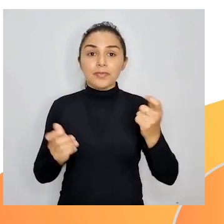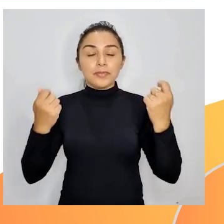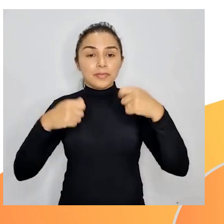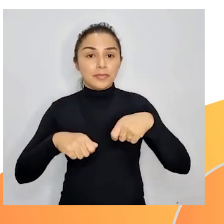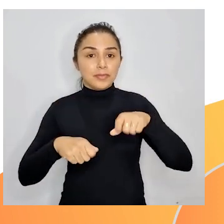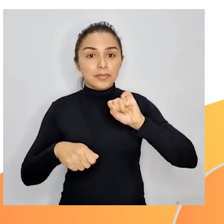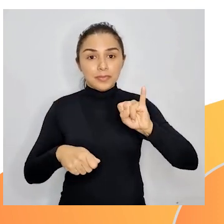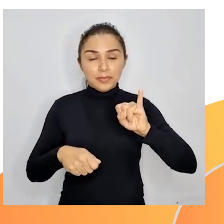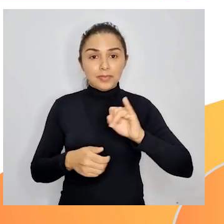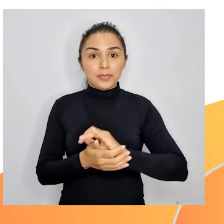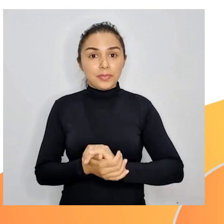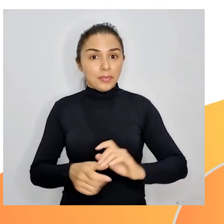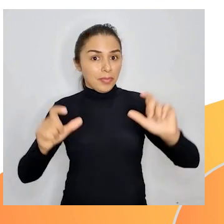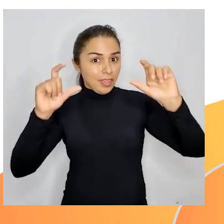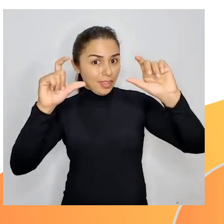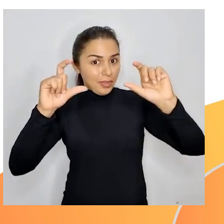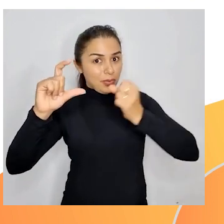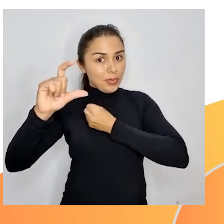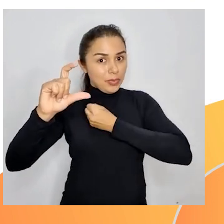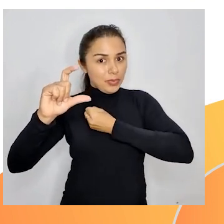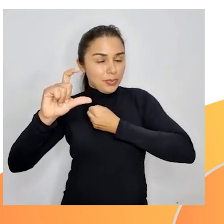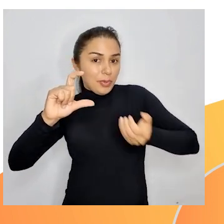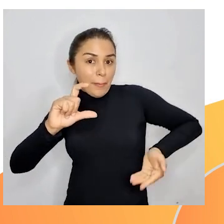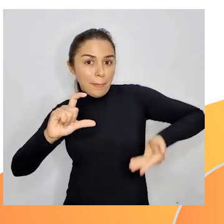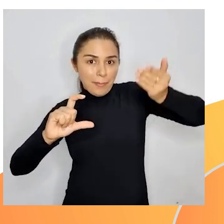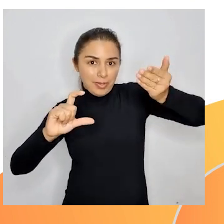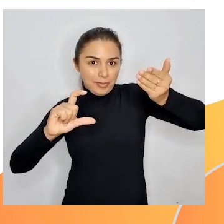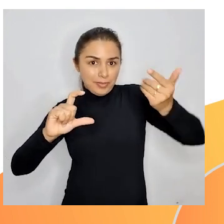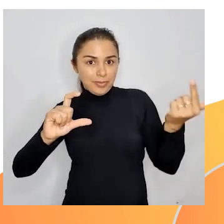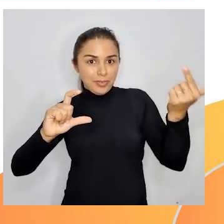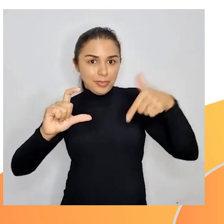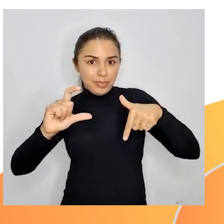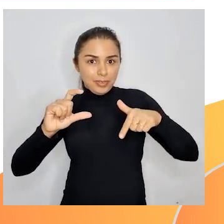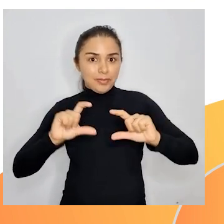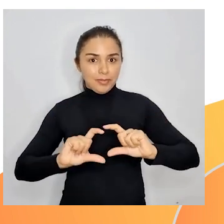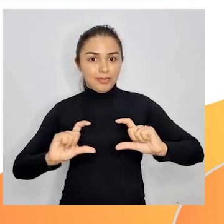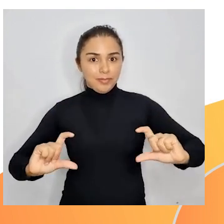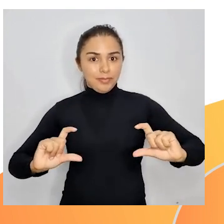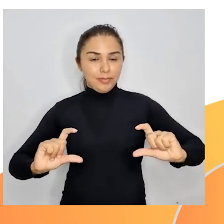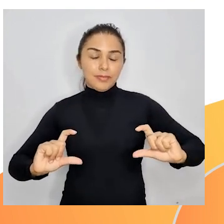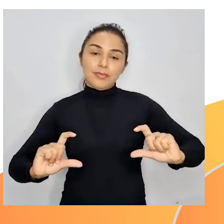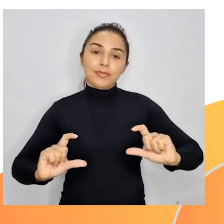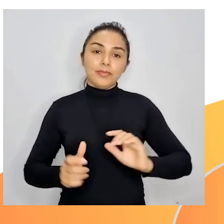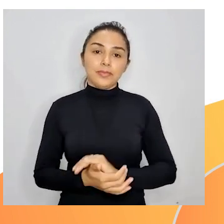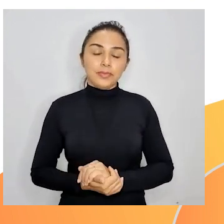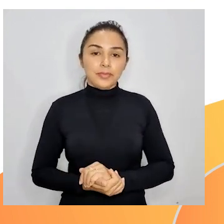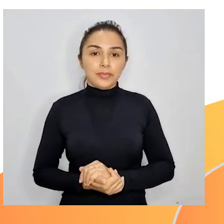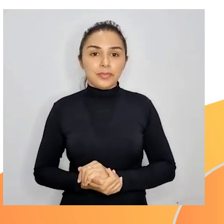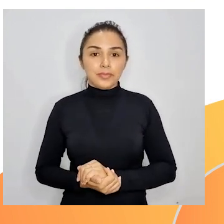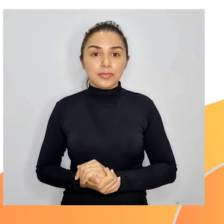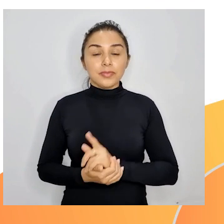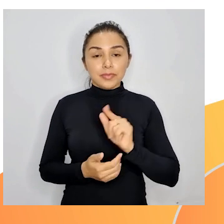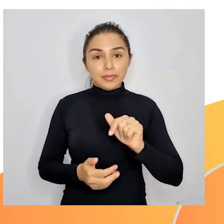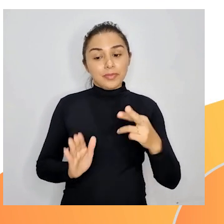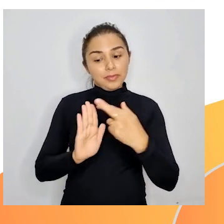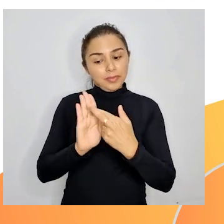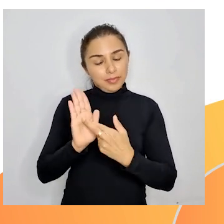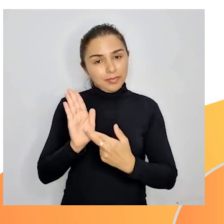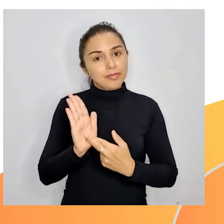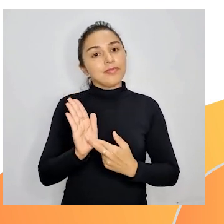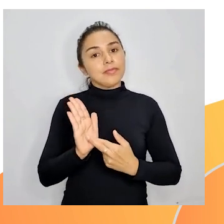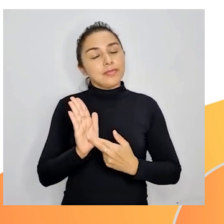quando o minuendo é maior que o subtraindo. Esses objetivos eles estão relacionados à seguinte